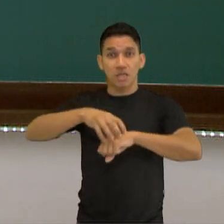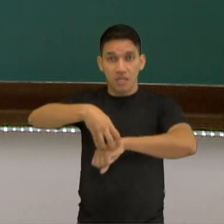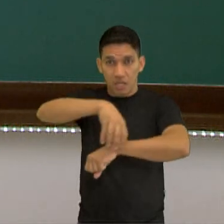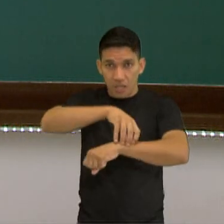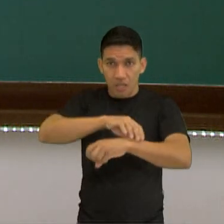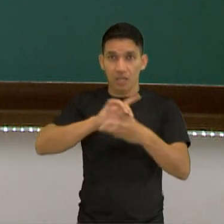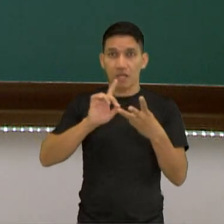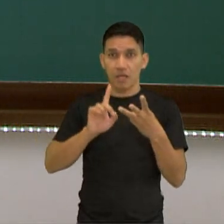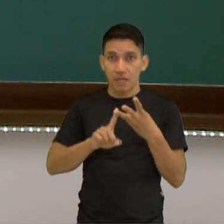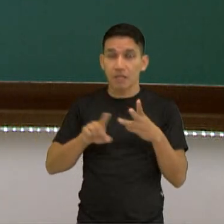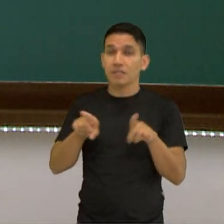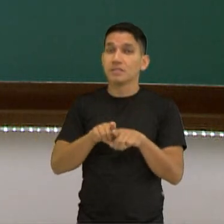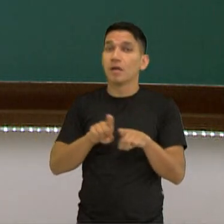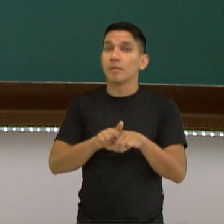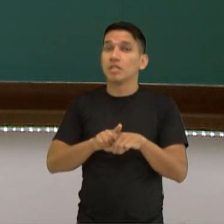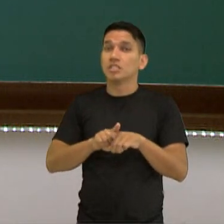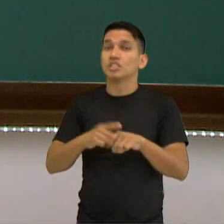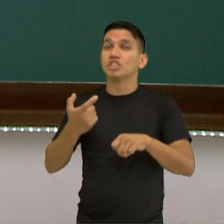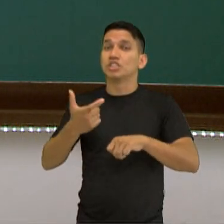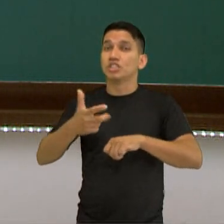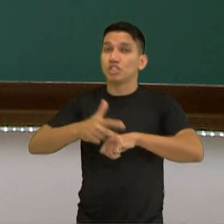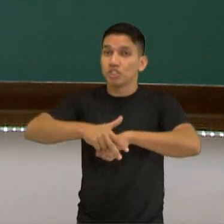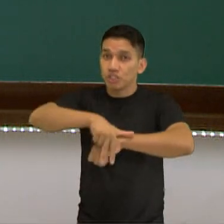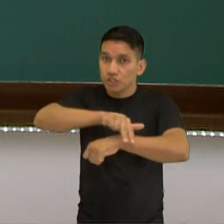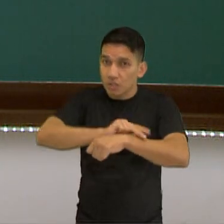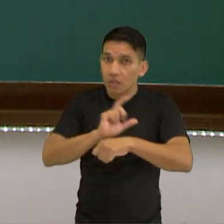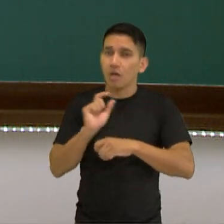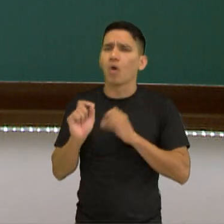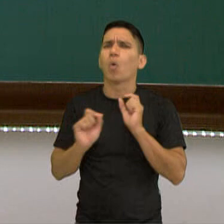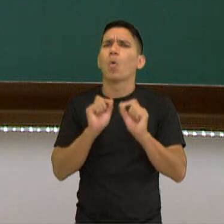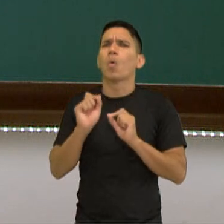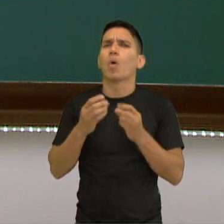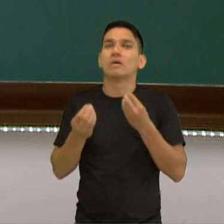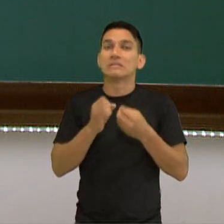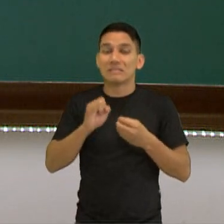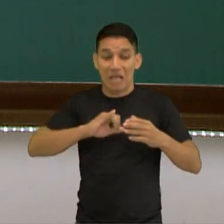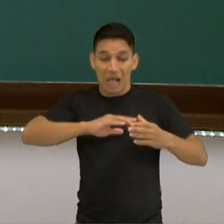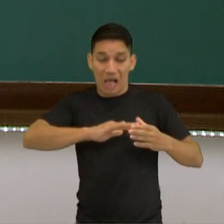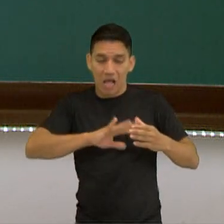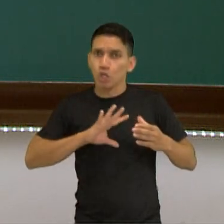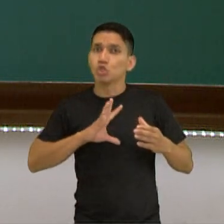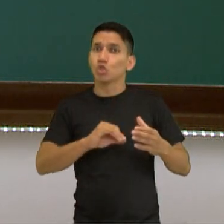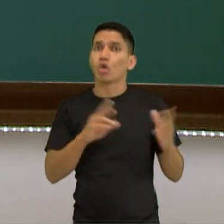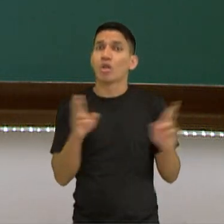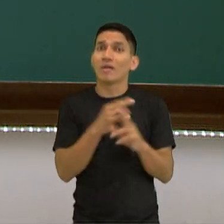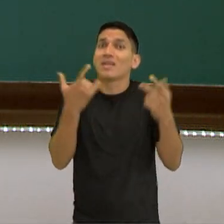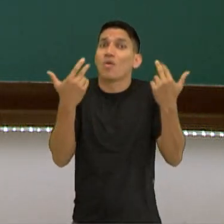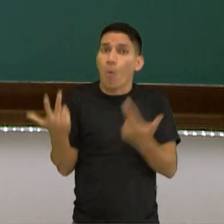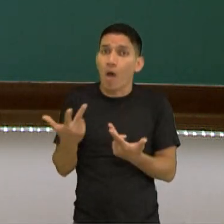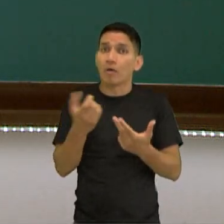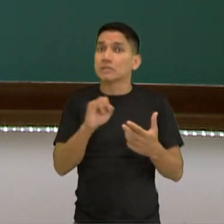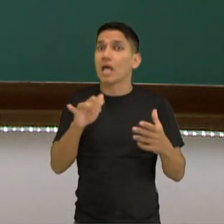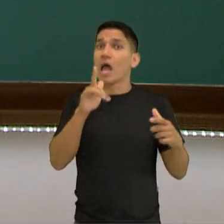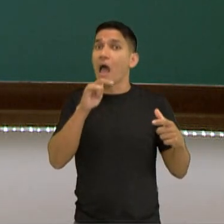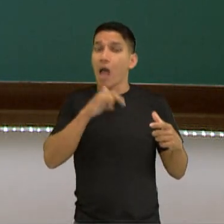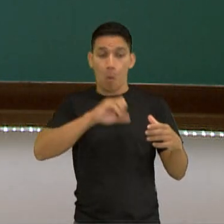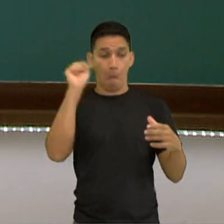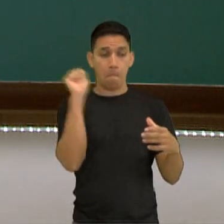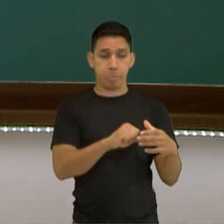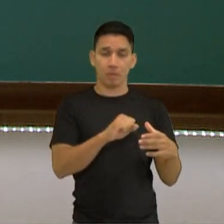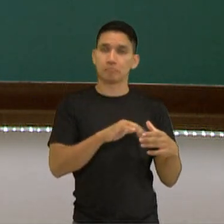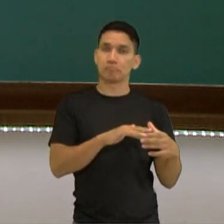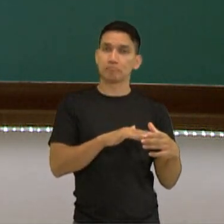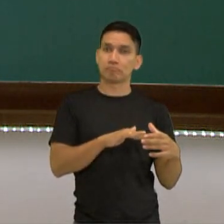mosquito Aedes aegypti. Se nós eliminarmos os criadouros, não deixar água parada no